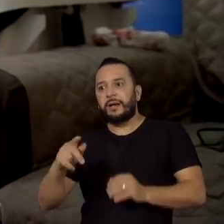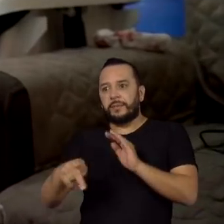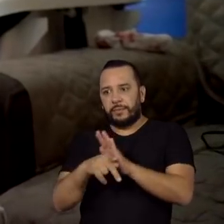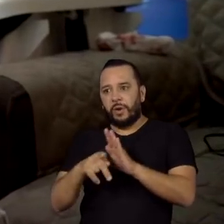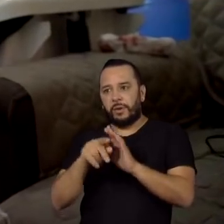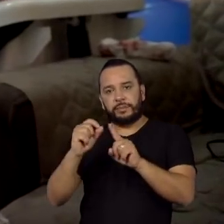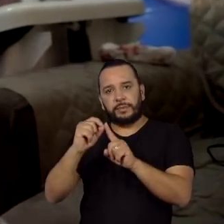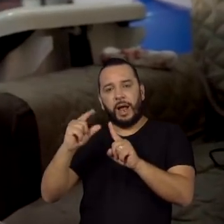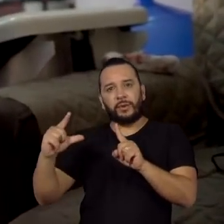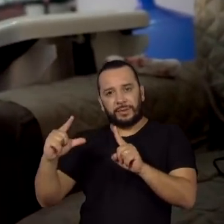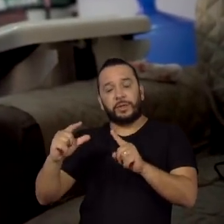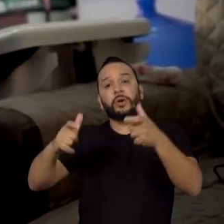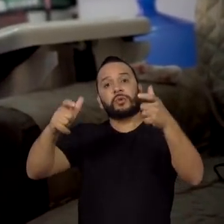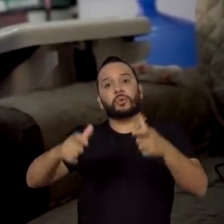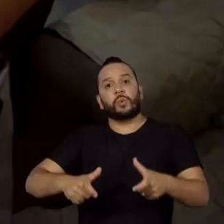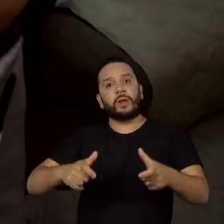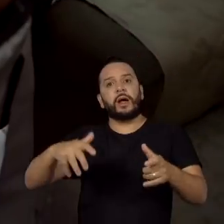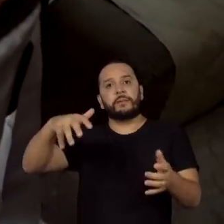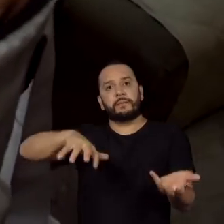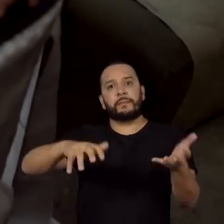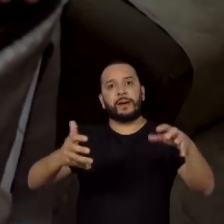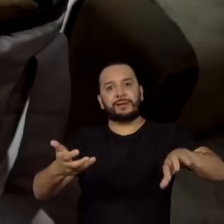de Paraisópolis.